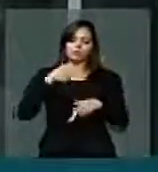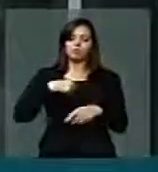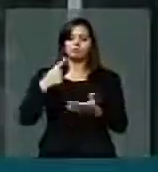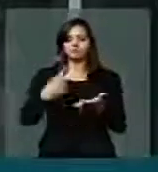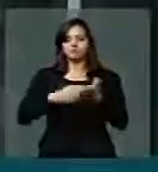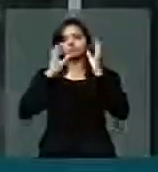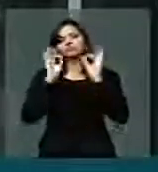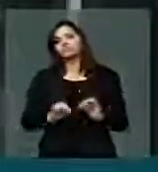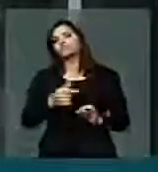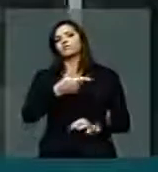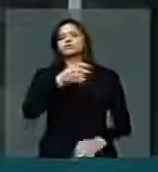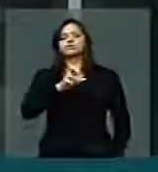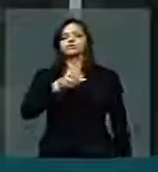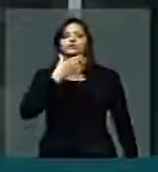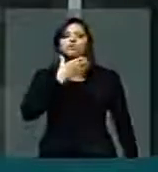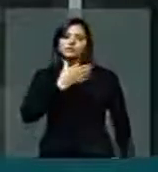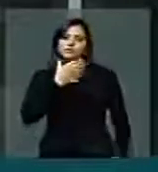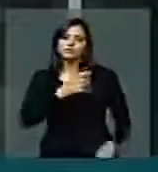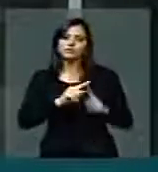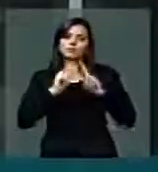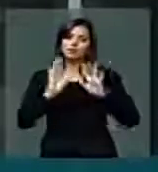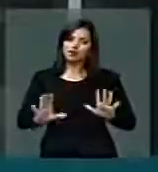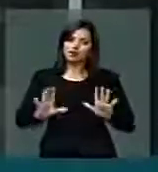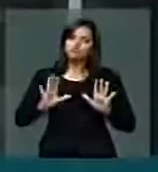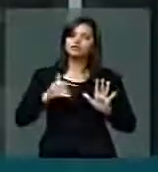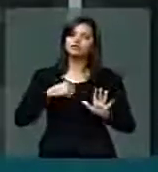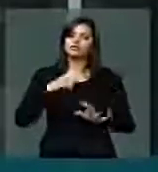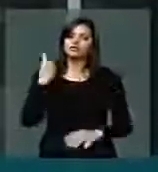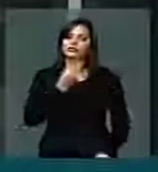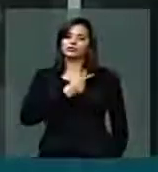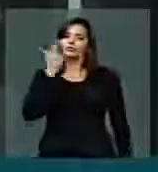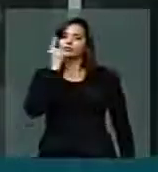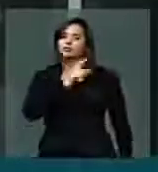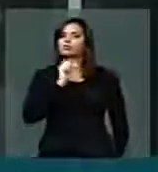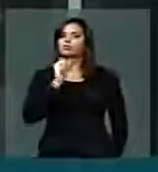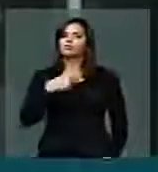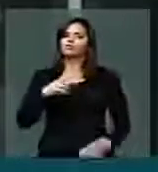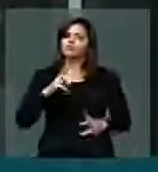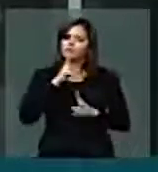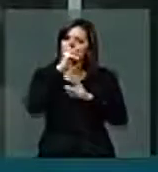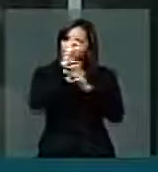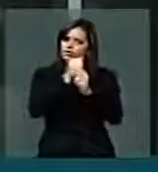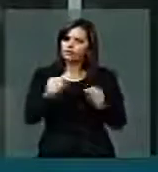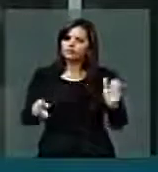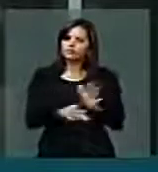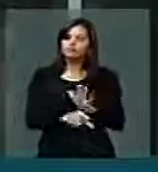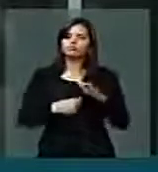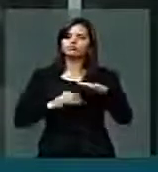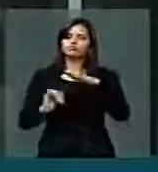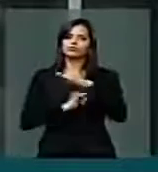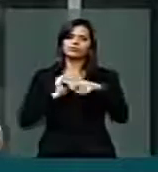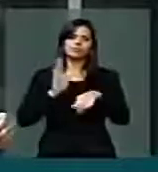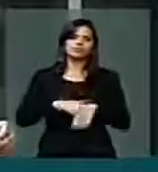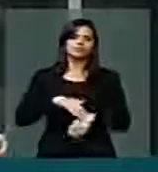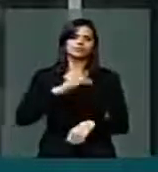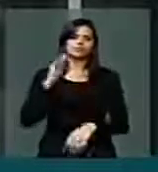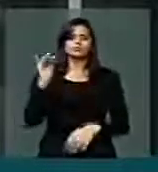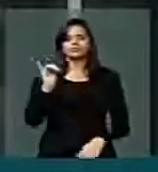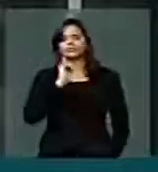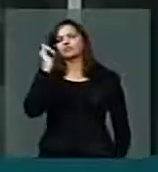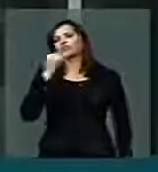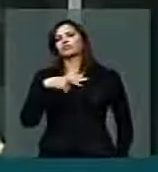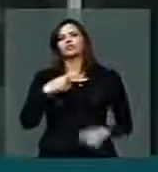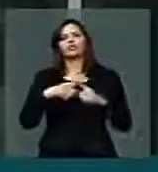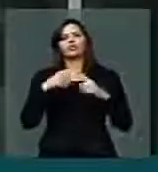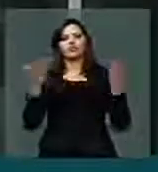possa, nesse Natal, fortalecer a instituição mais importante que está, infelizmente, sem